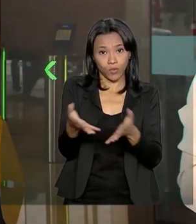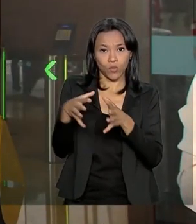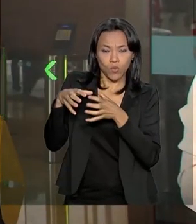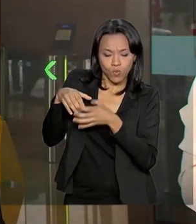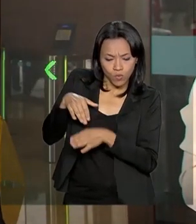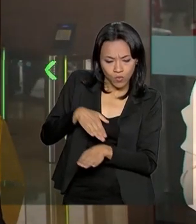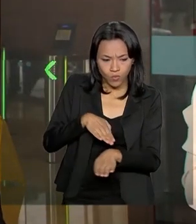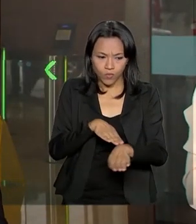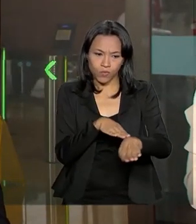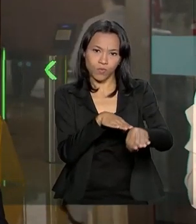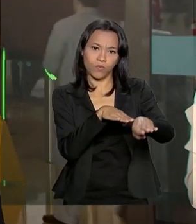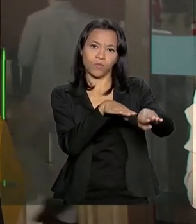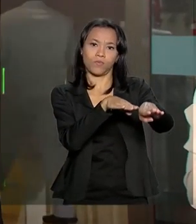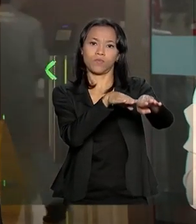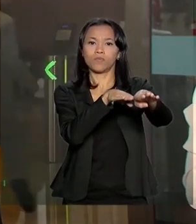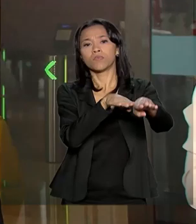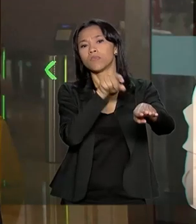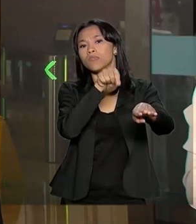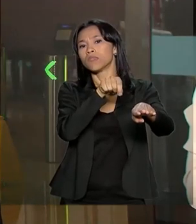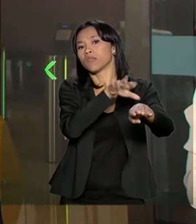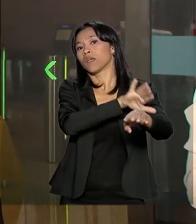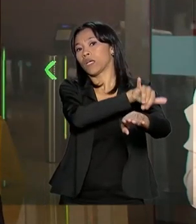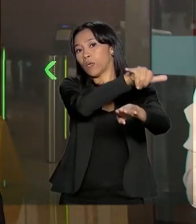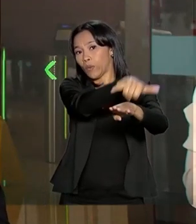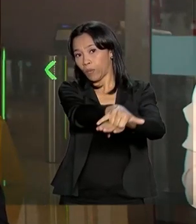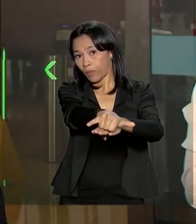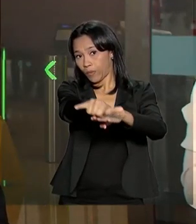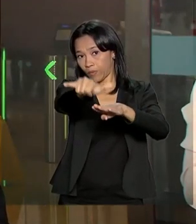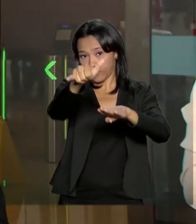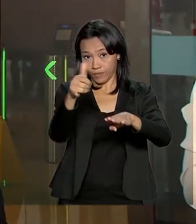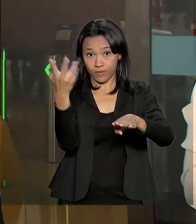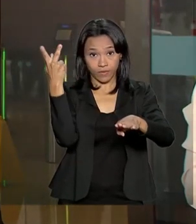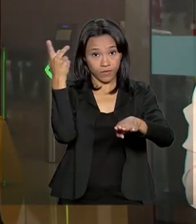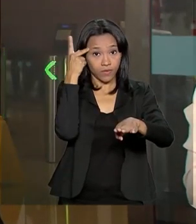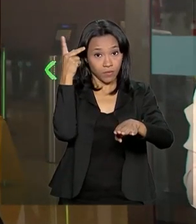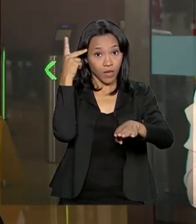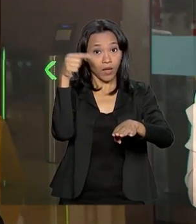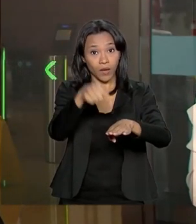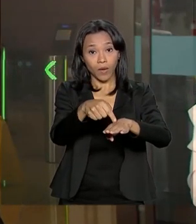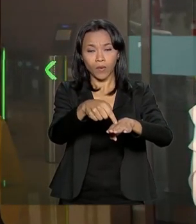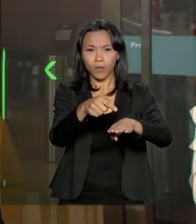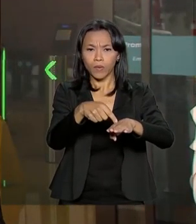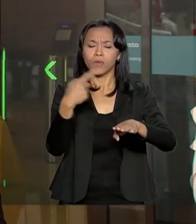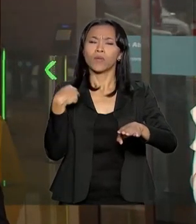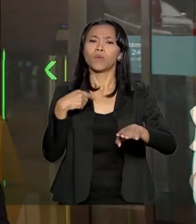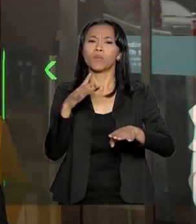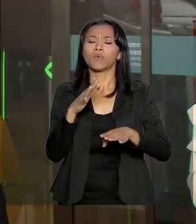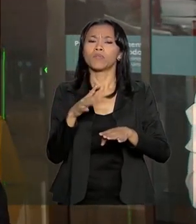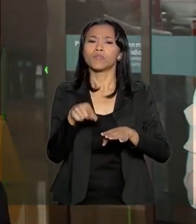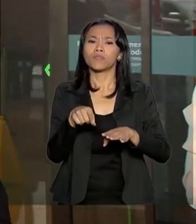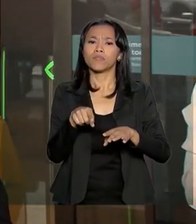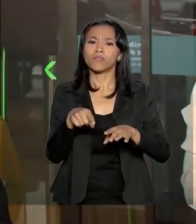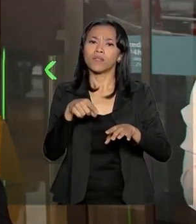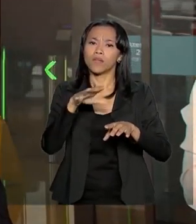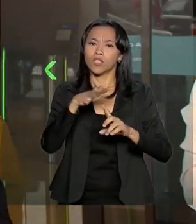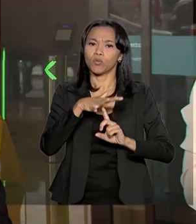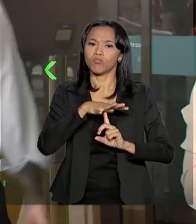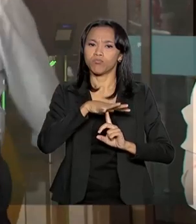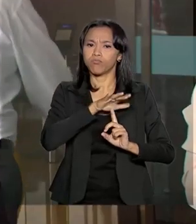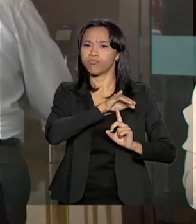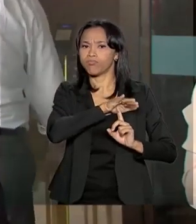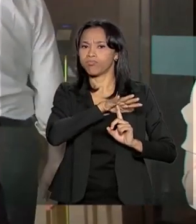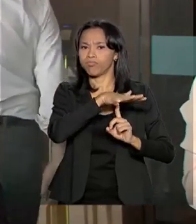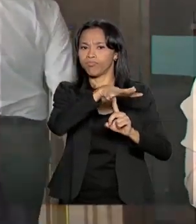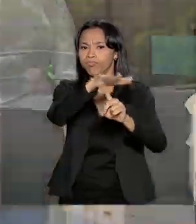seguiu diretamente para o aeroporto de Congonhas, onde um jato da Força Aérea Brasileira leva o